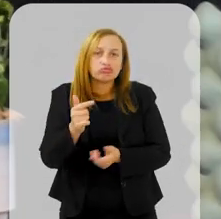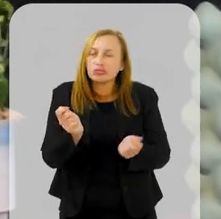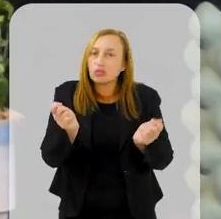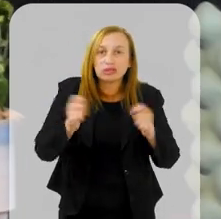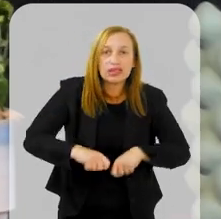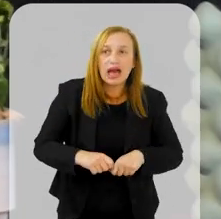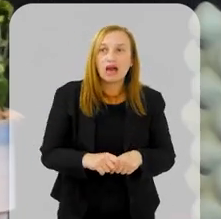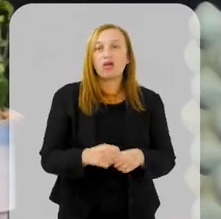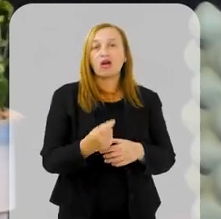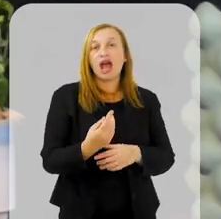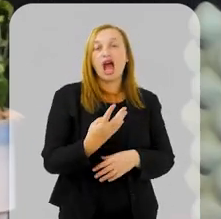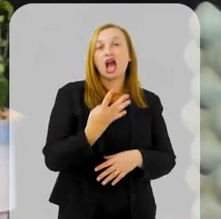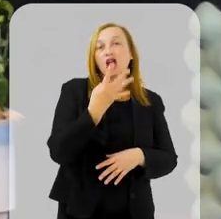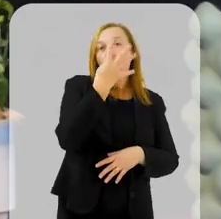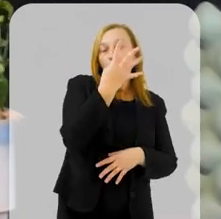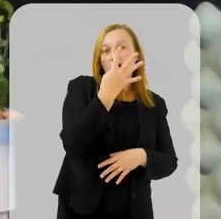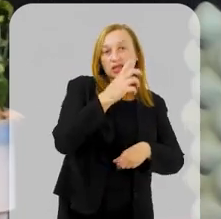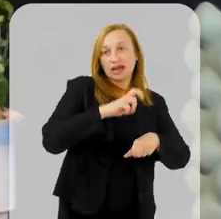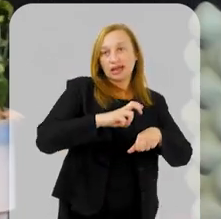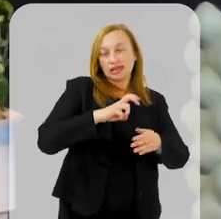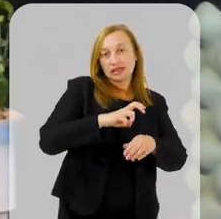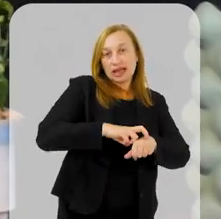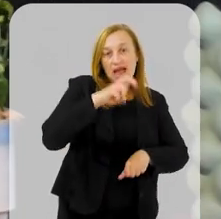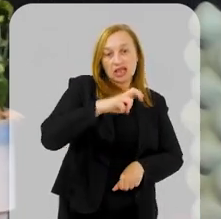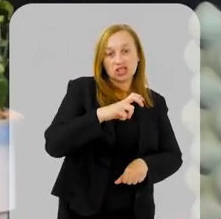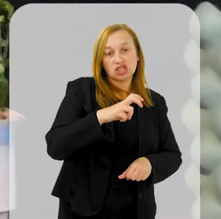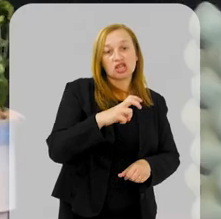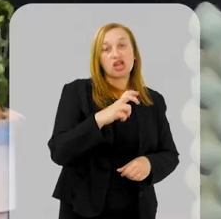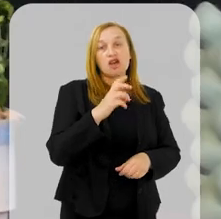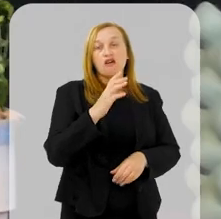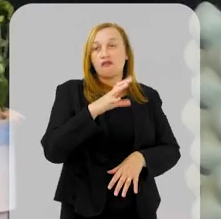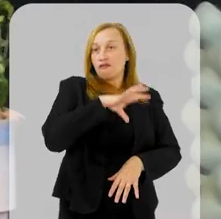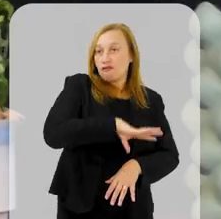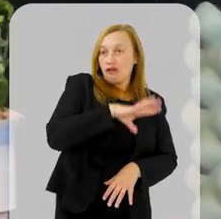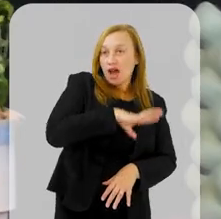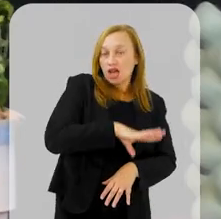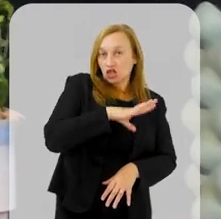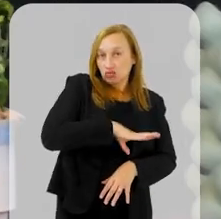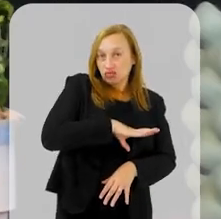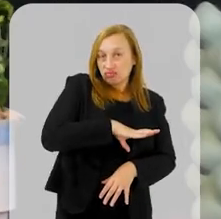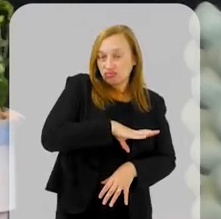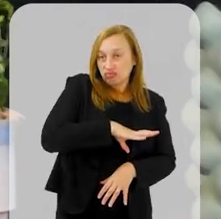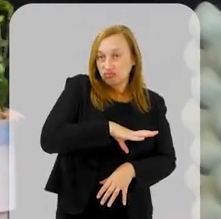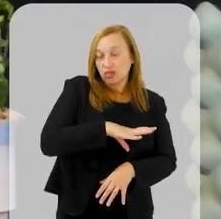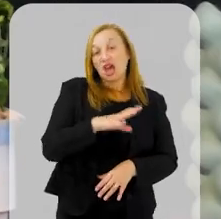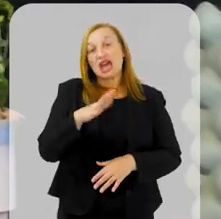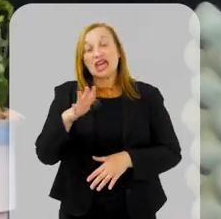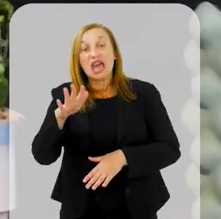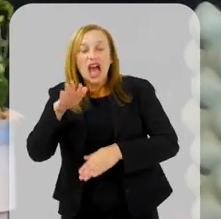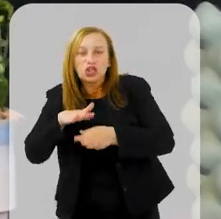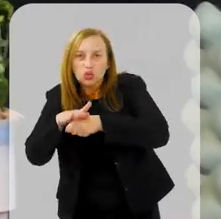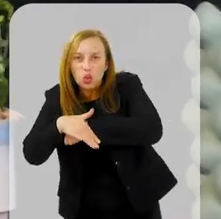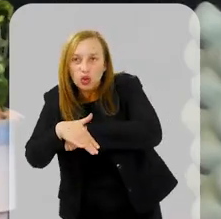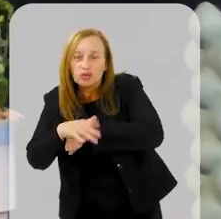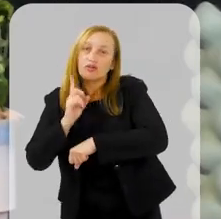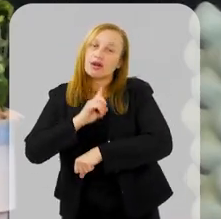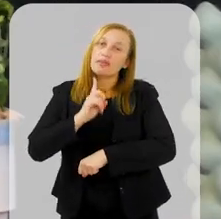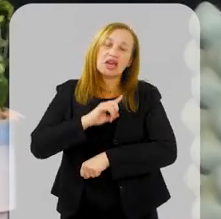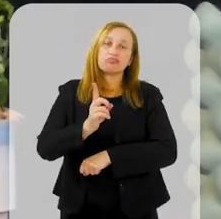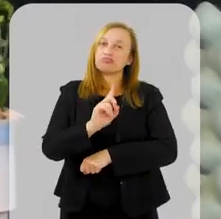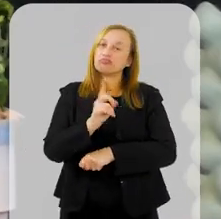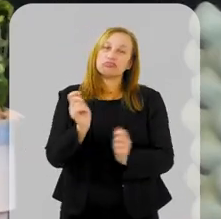18h30, porque os pseudos torcedores vão se encontrar e vai dar o que deu, e que como tem sempre dado isso, no